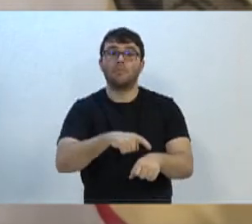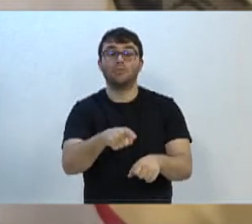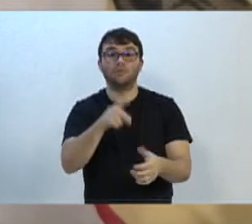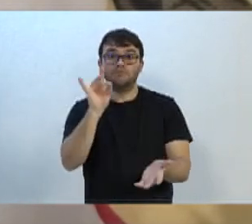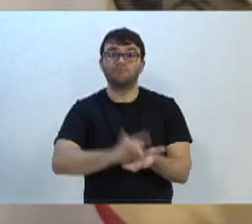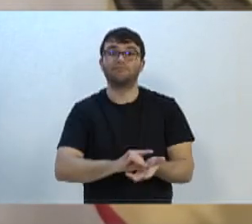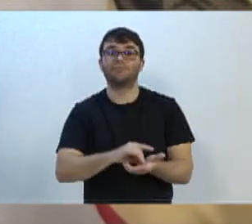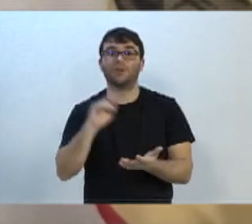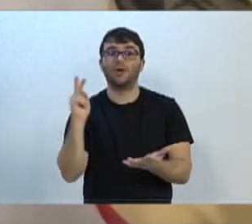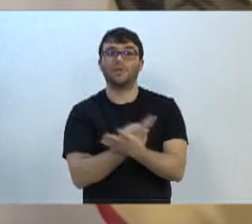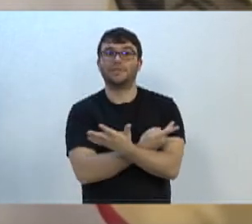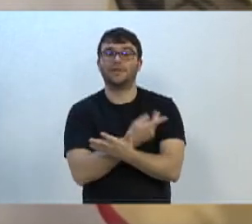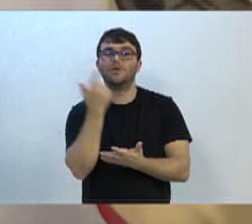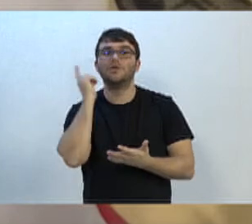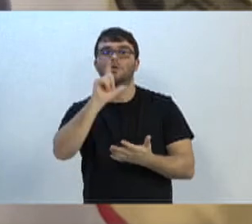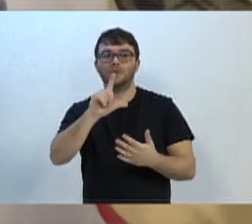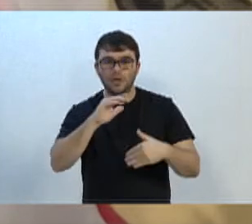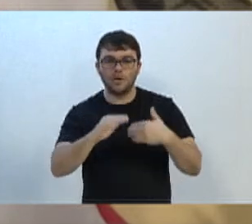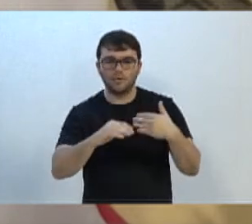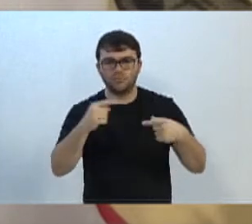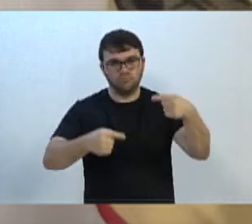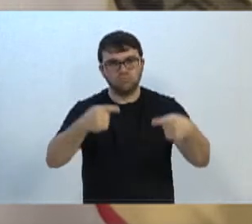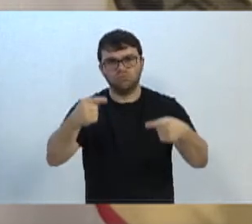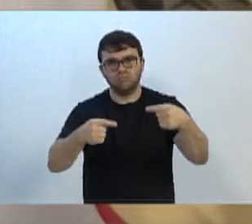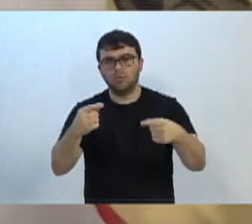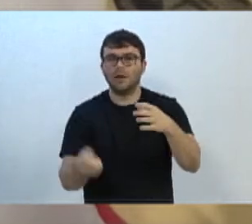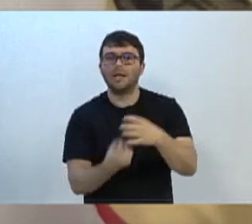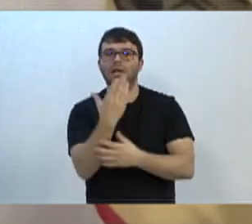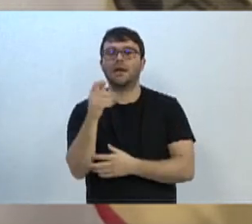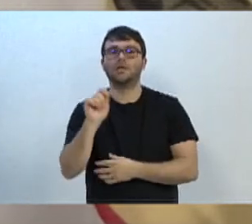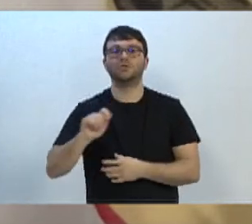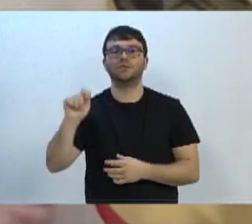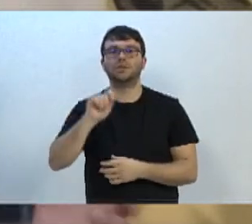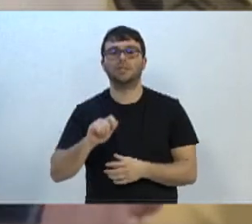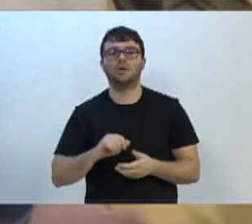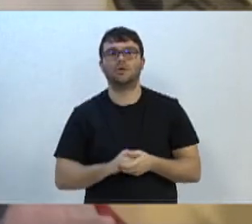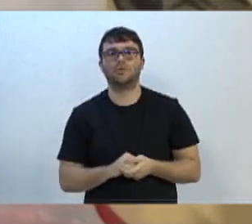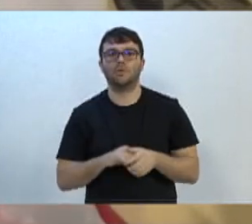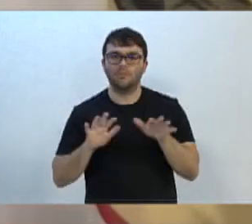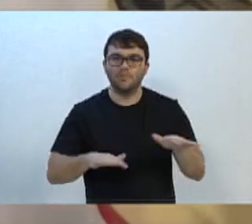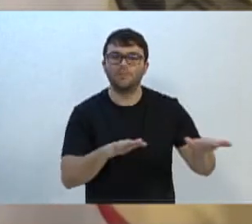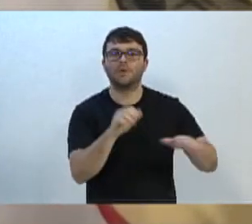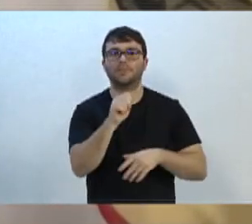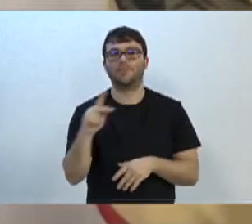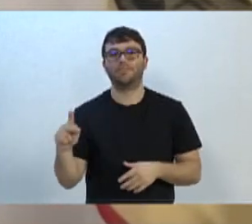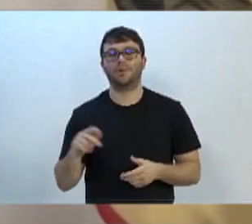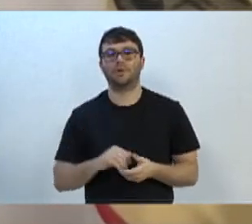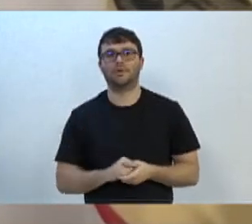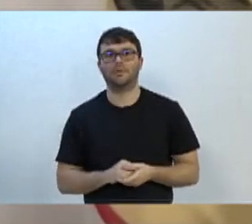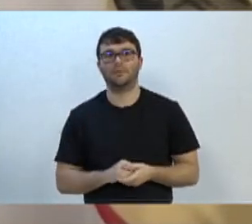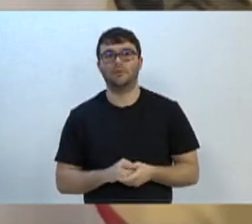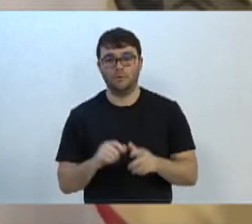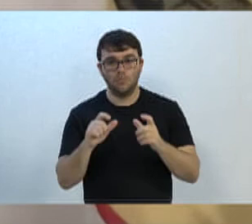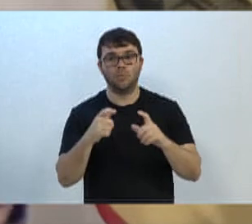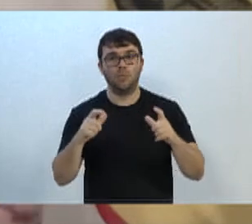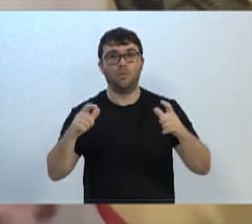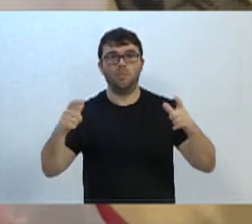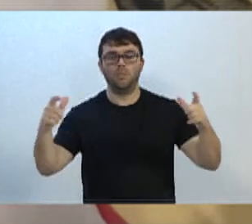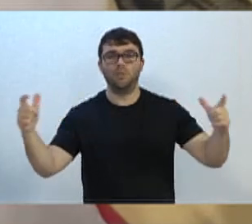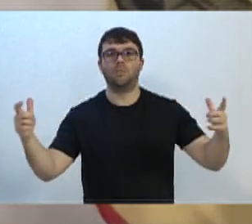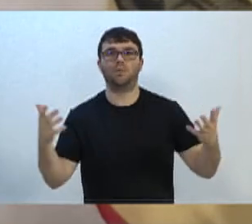aconteceu nós tivemos alguns embates criamos a associação que cada vez vem crescendo mais